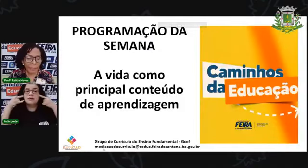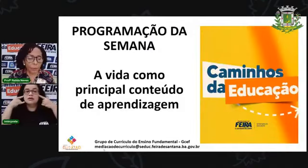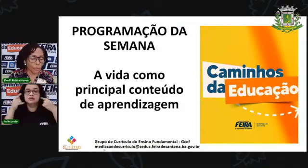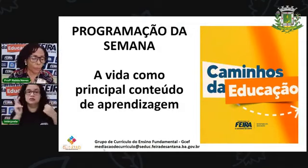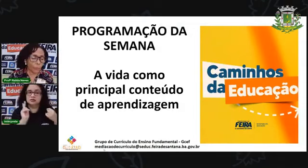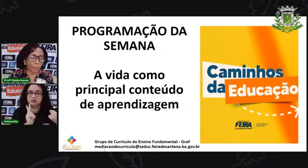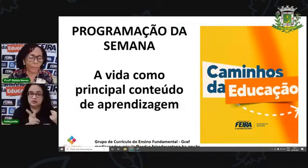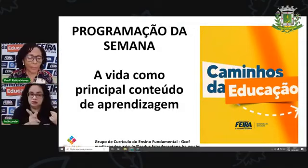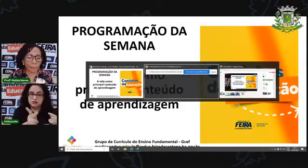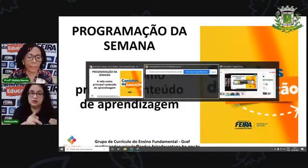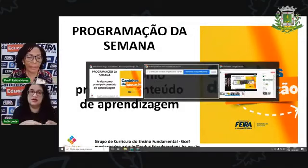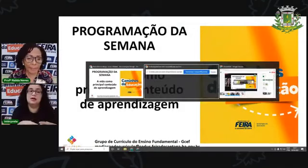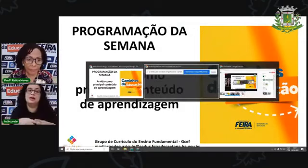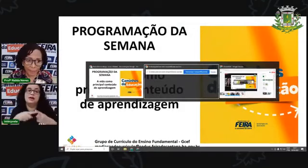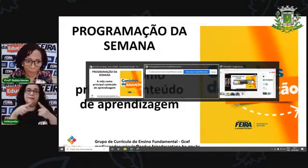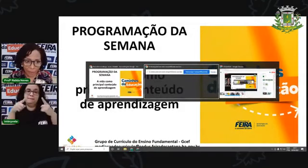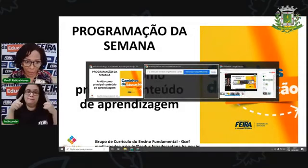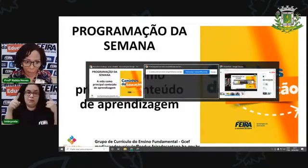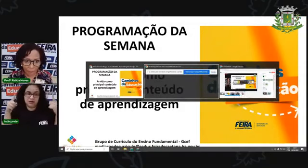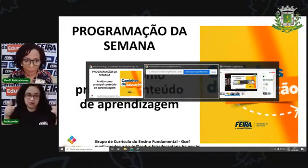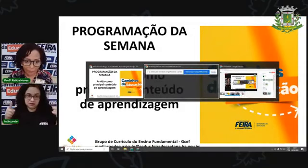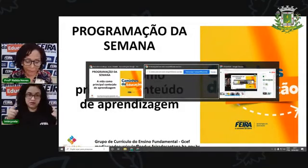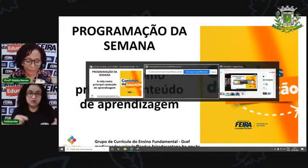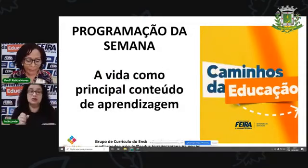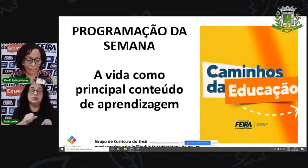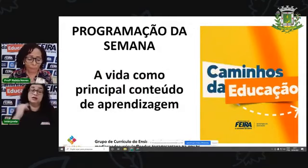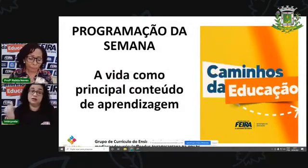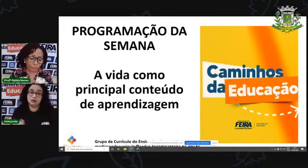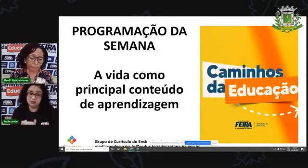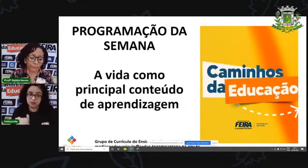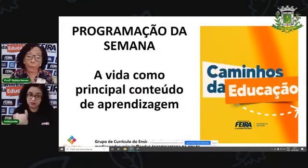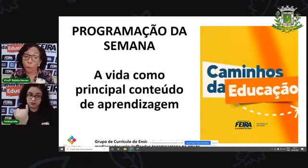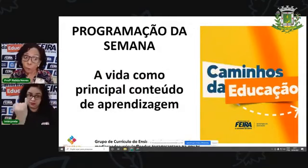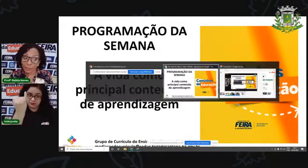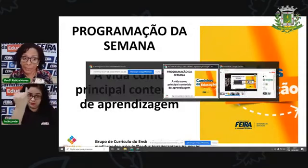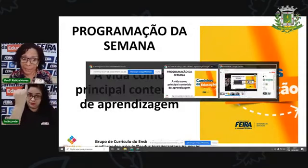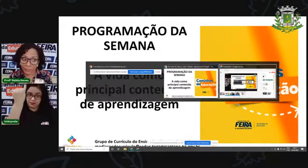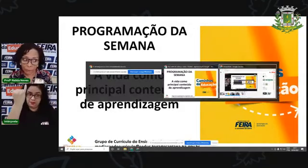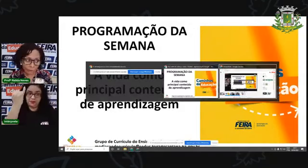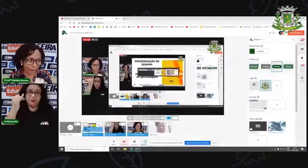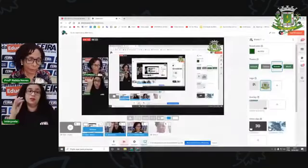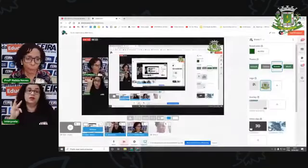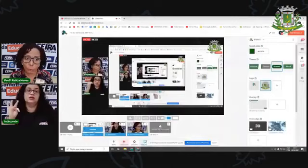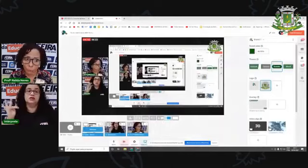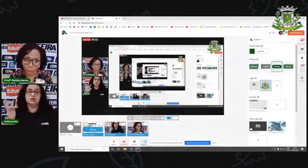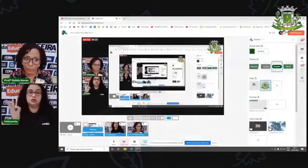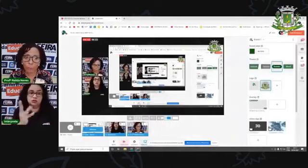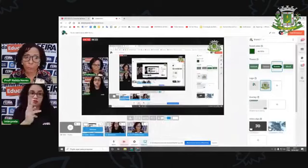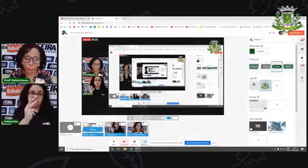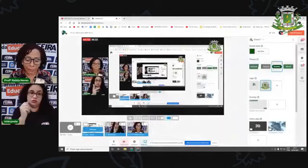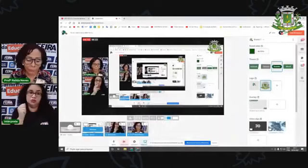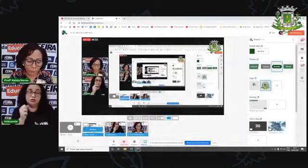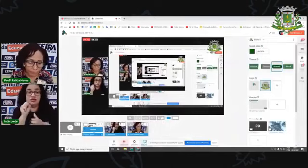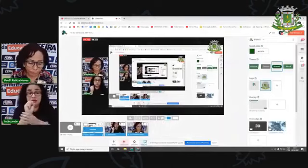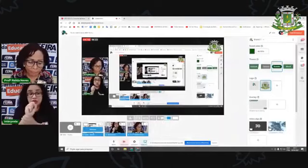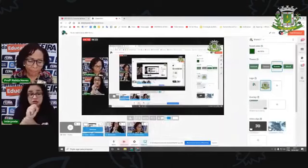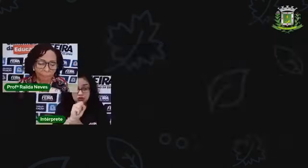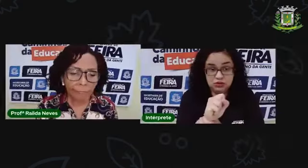sempre. Porque é um momento excepcional, tá certo? E com todas as garantias, é tudo